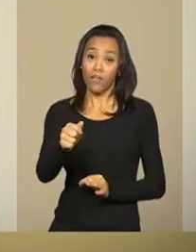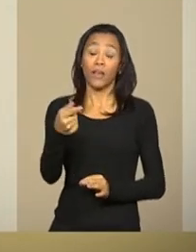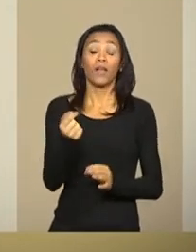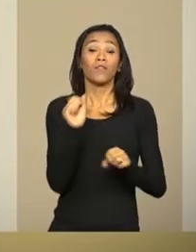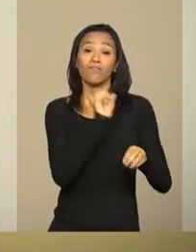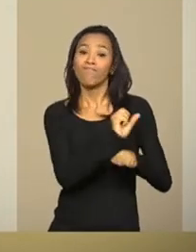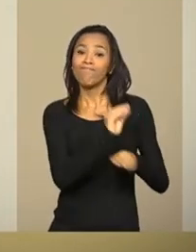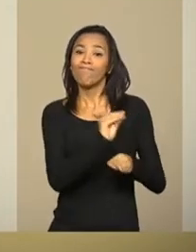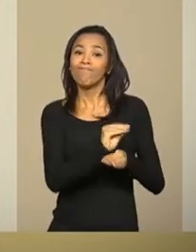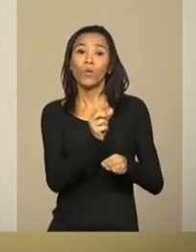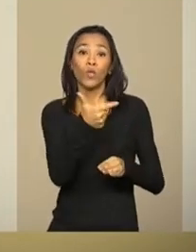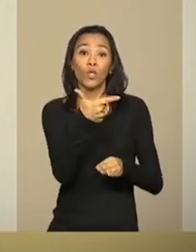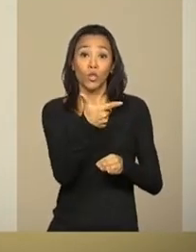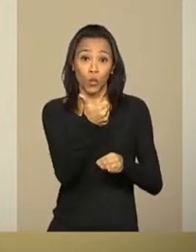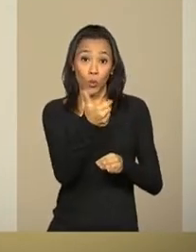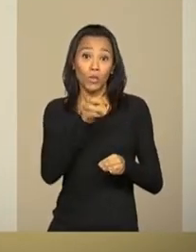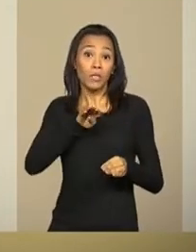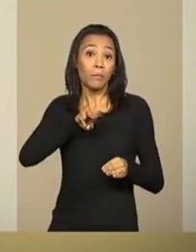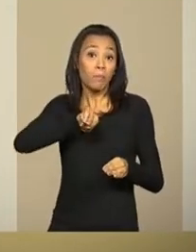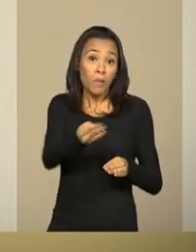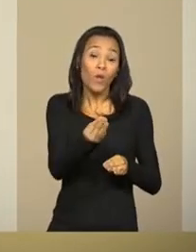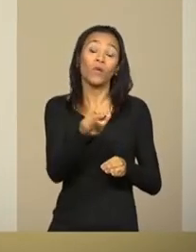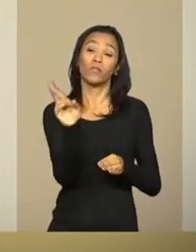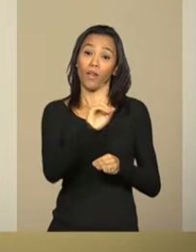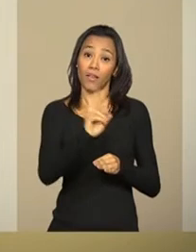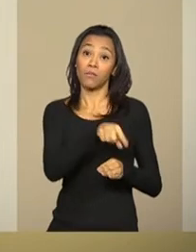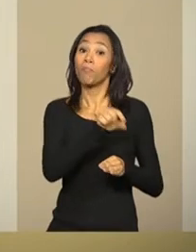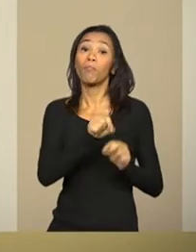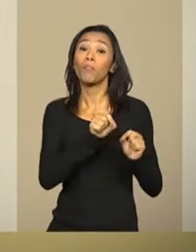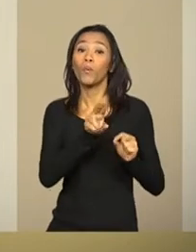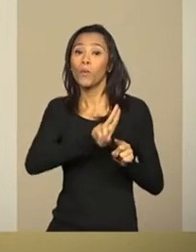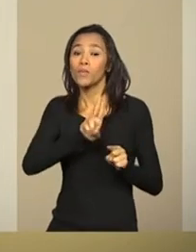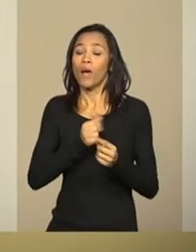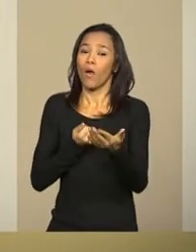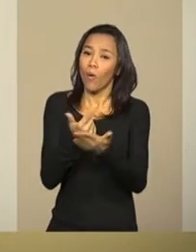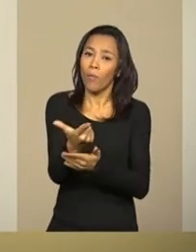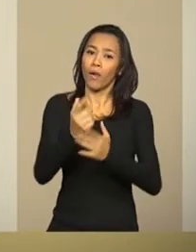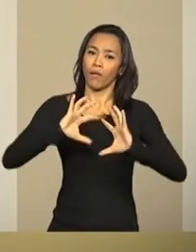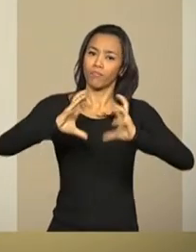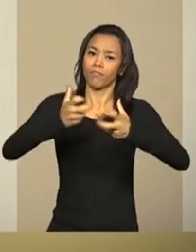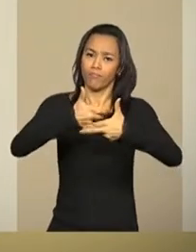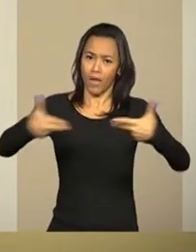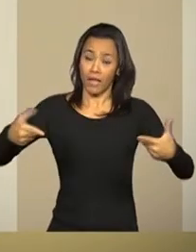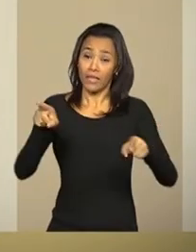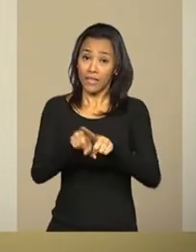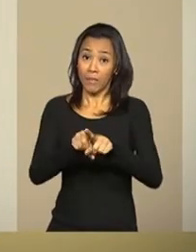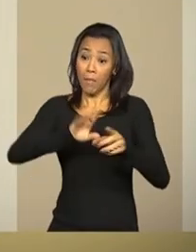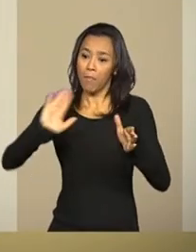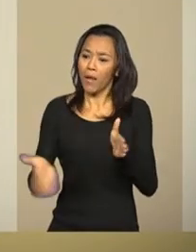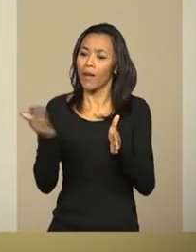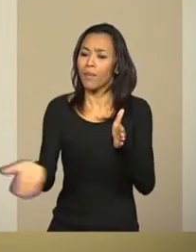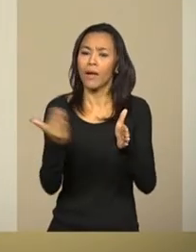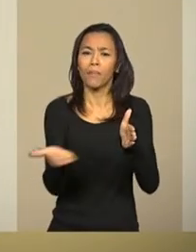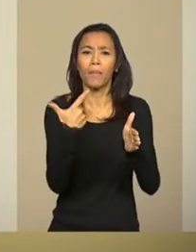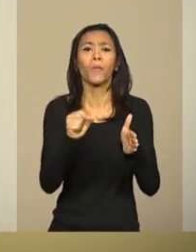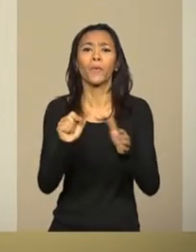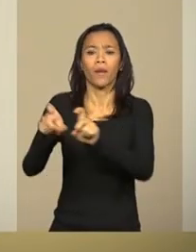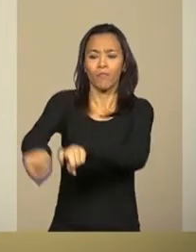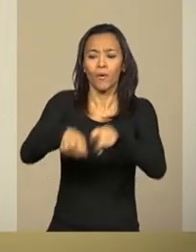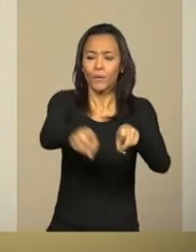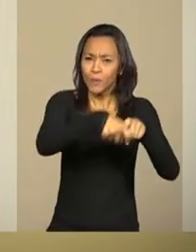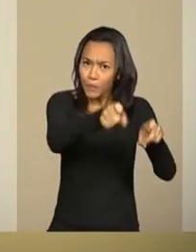reais justamente para financiar a compra de máquinas e equipamentos, e com isso aumentar a produtividade do agricultor